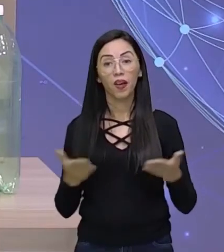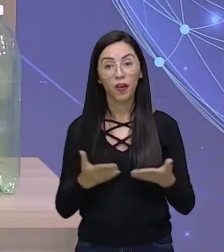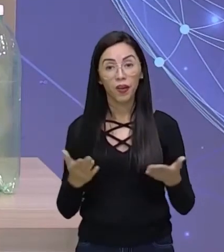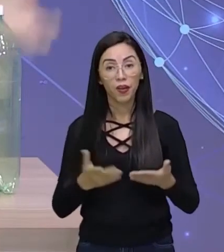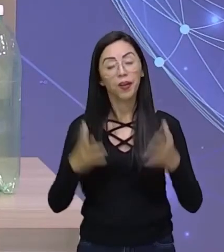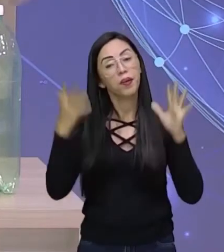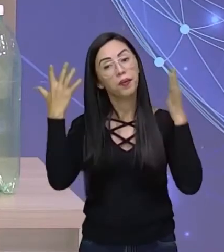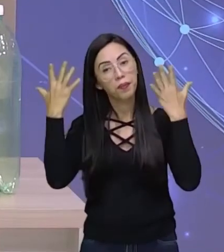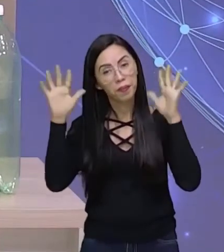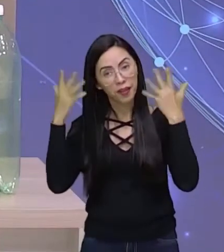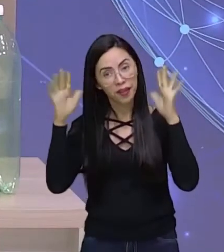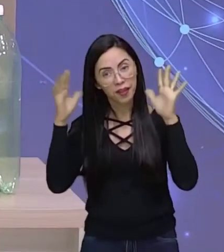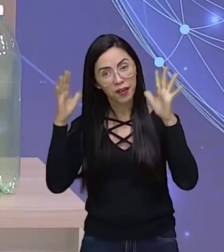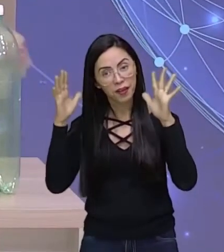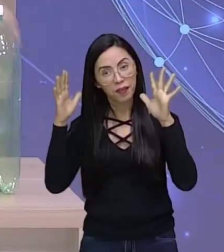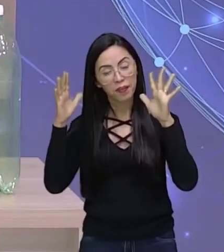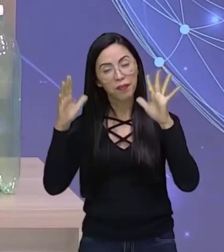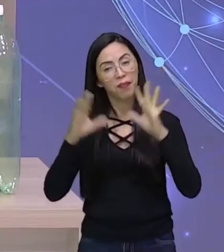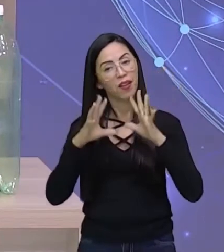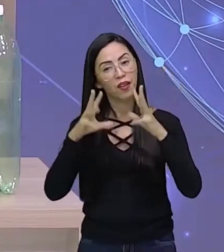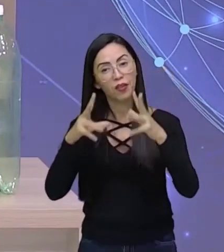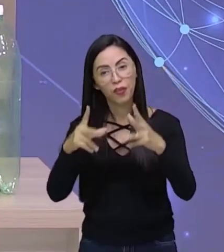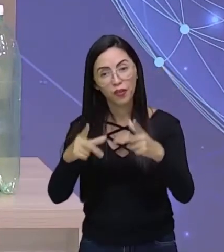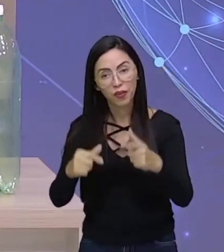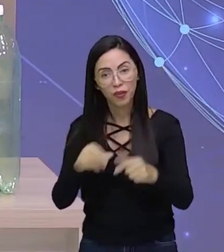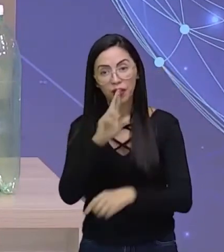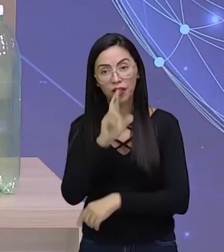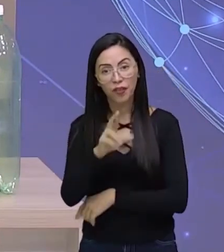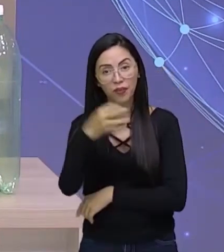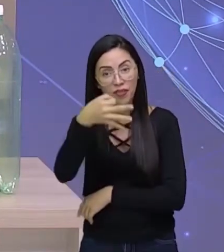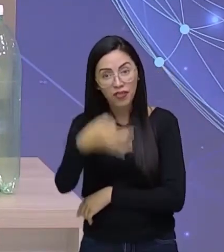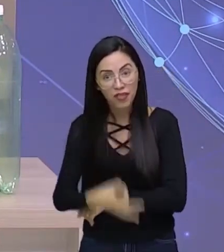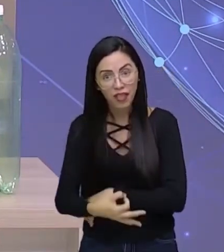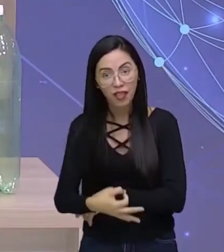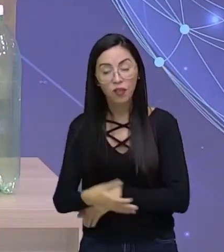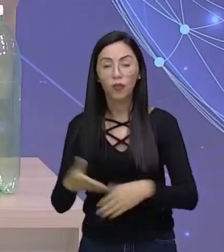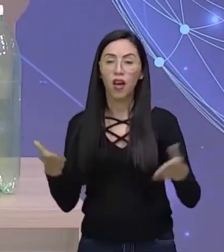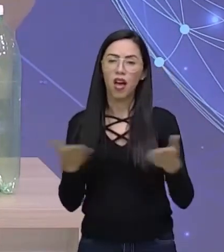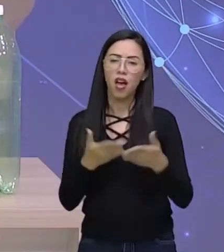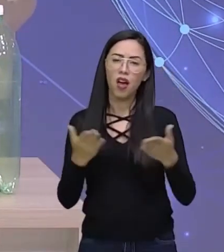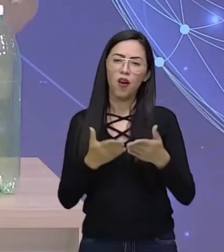Desafiando você. Primeira questão, crianças.